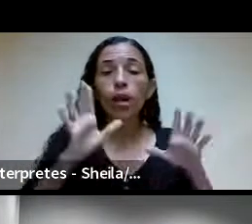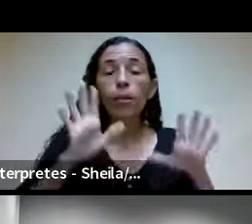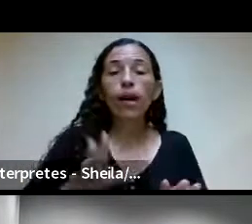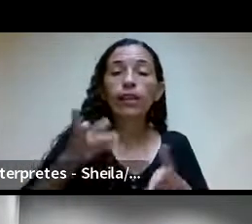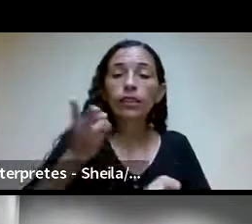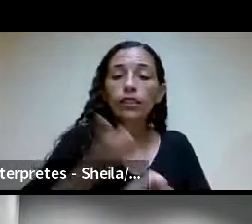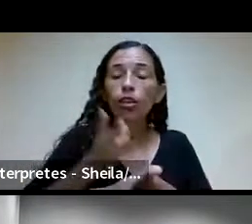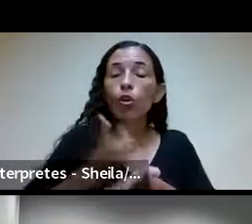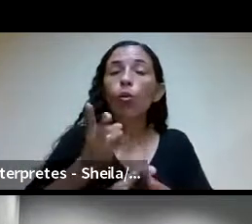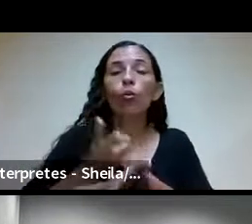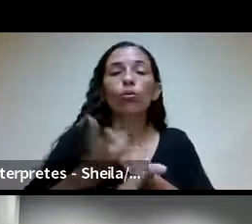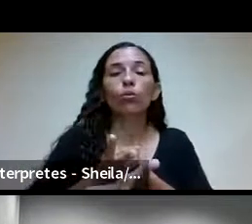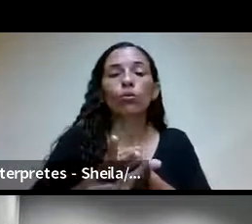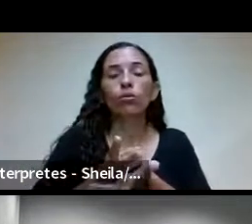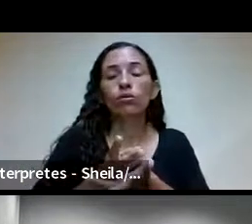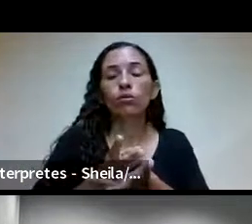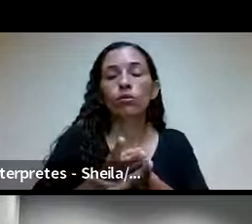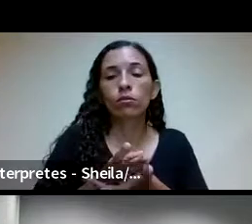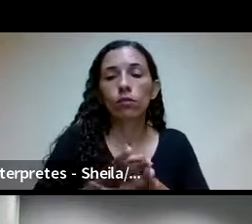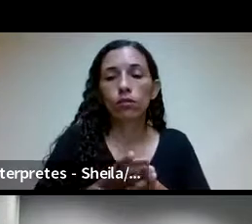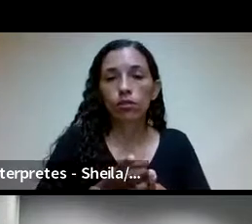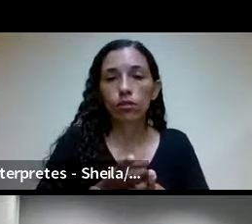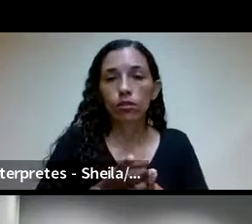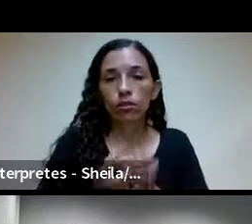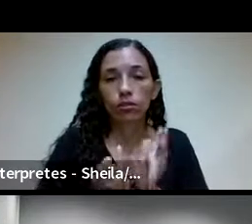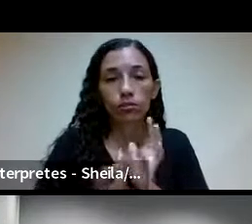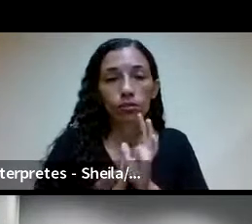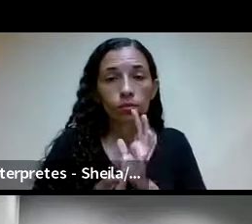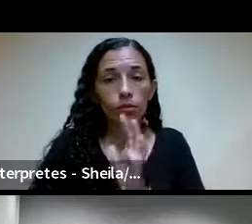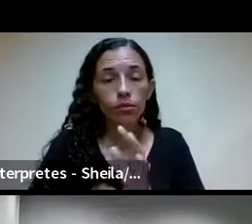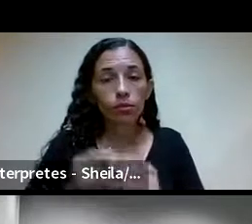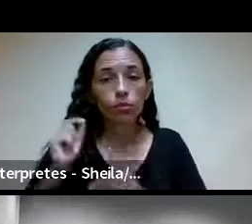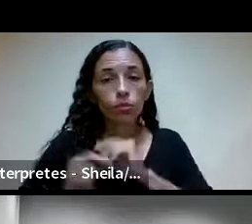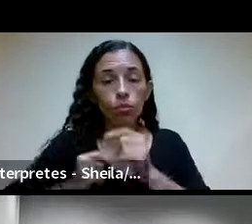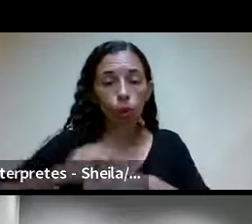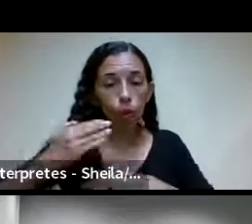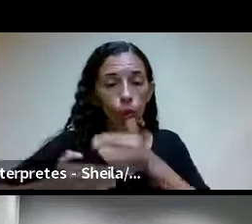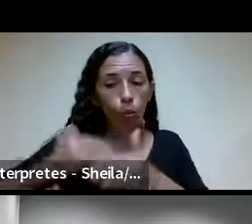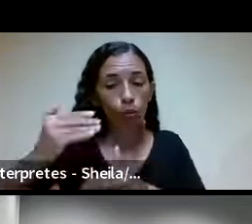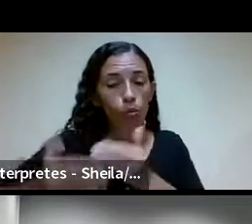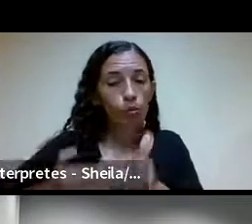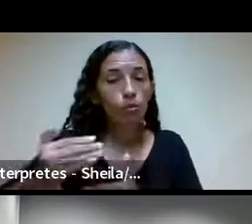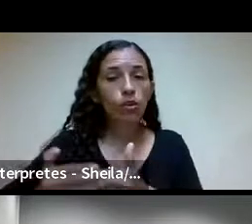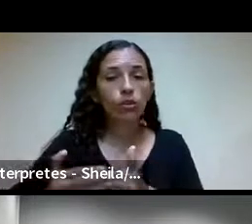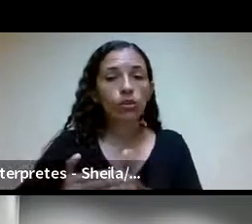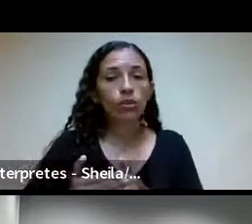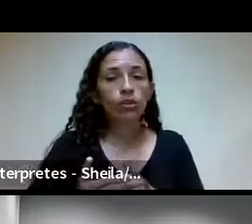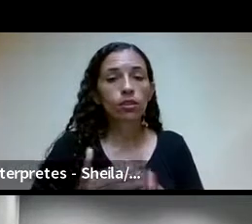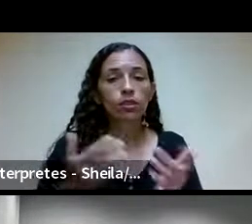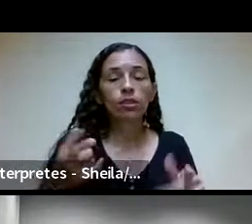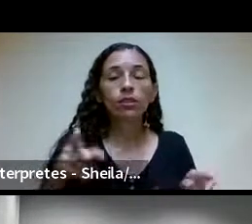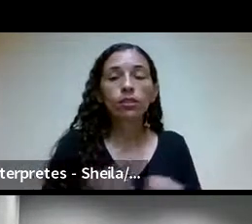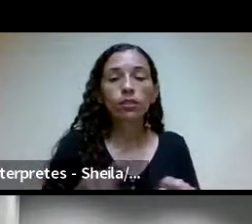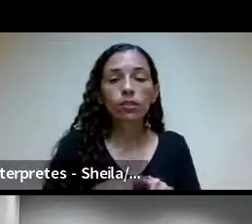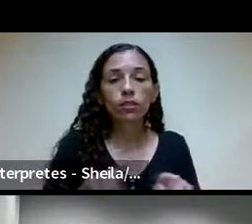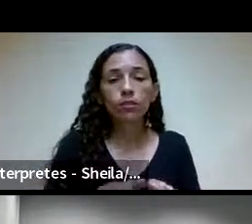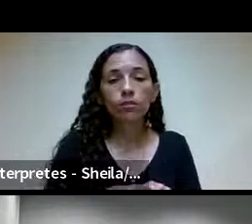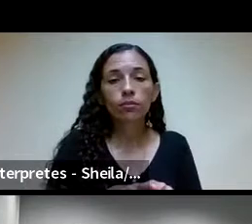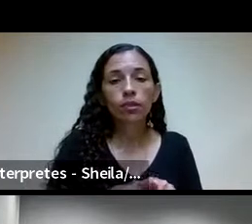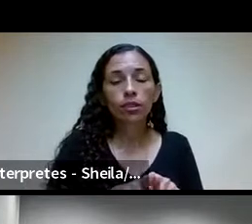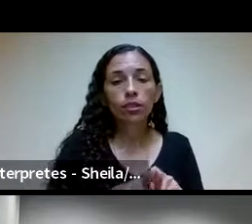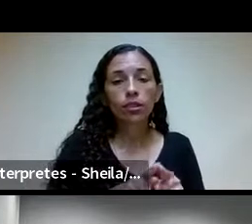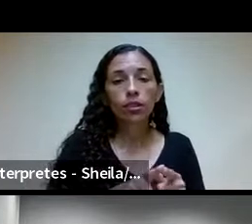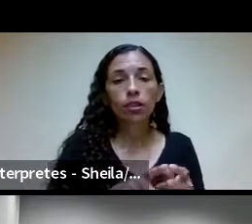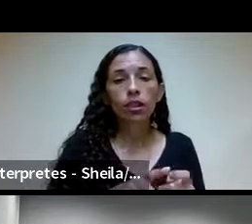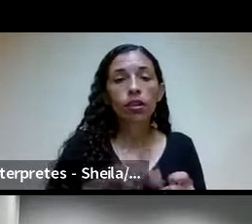no dispositivo demonstra a procedência do pleito autoral acerca da nulidade da citação na representação